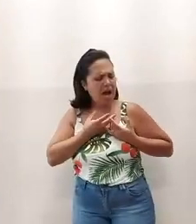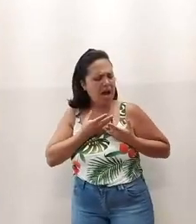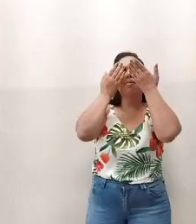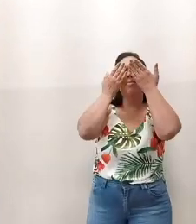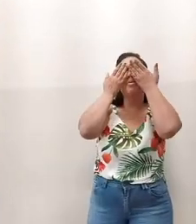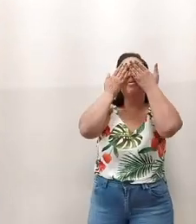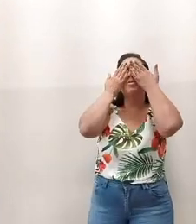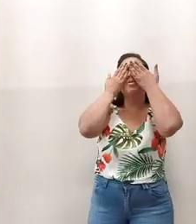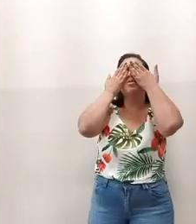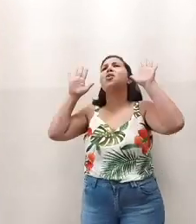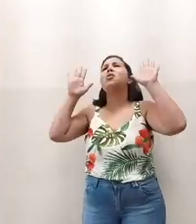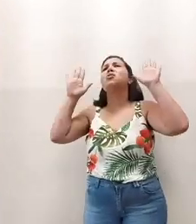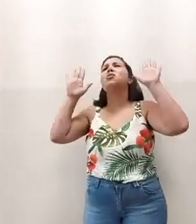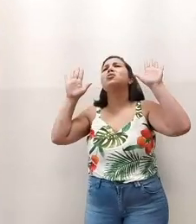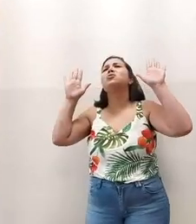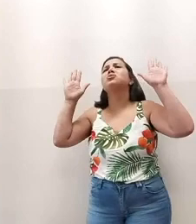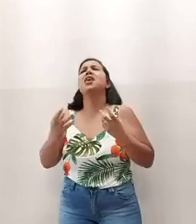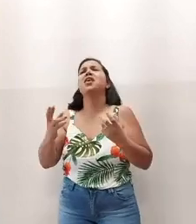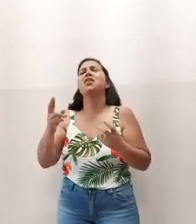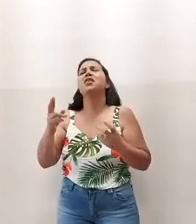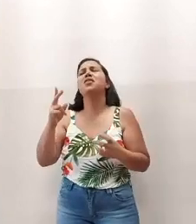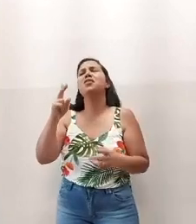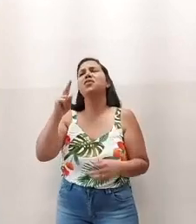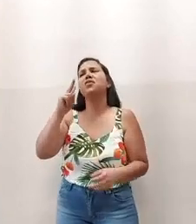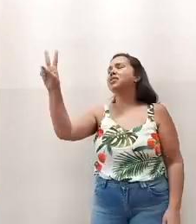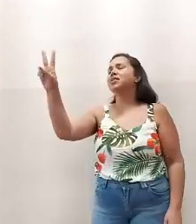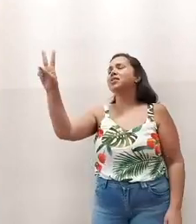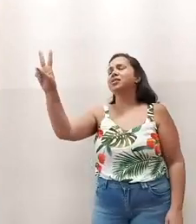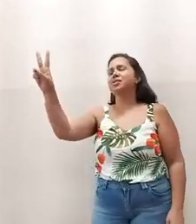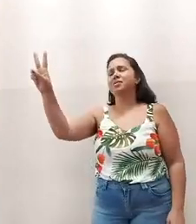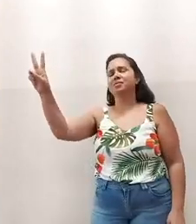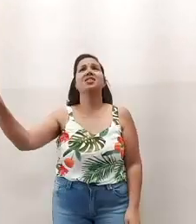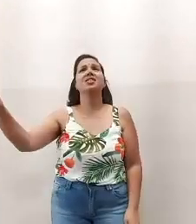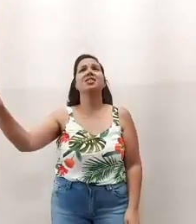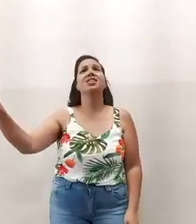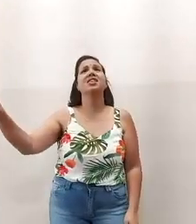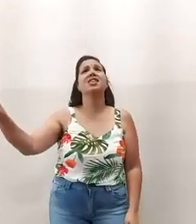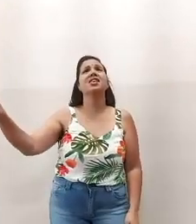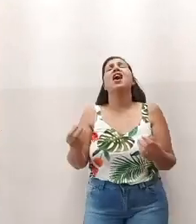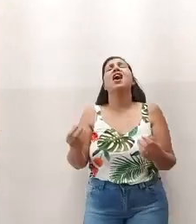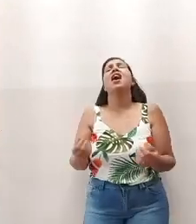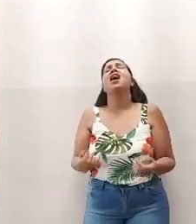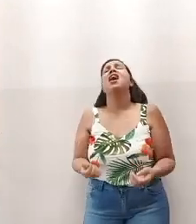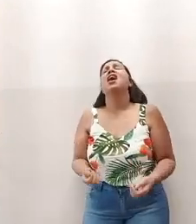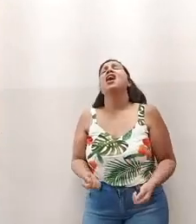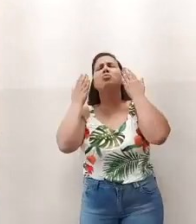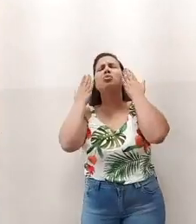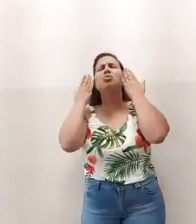Eu quero ouvir.